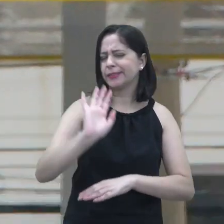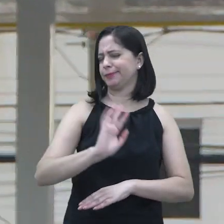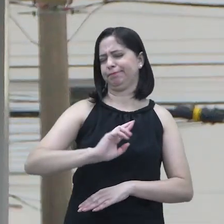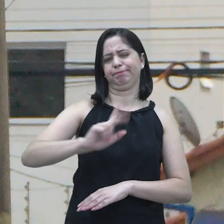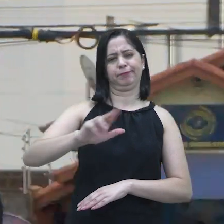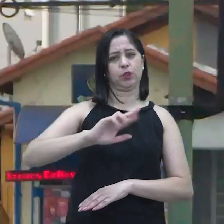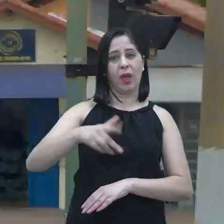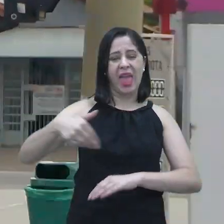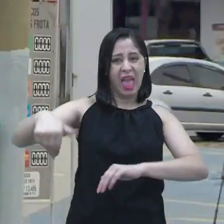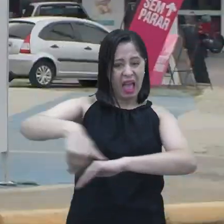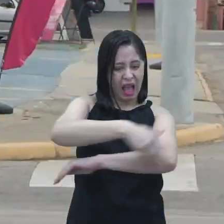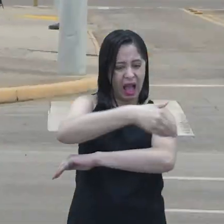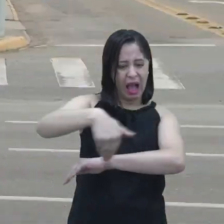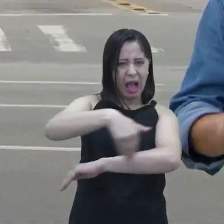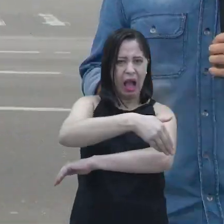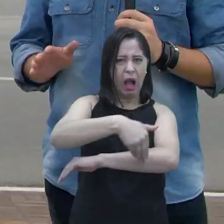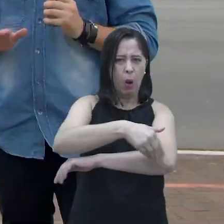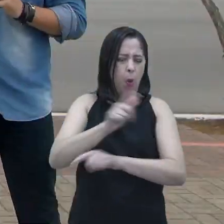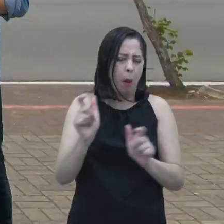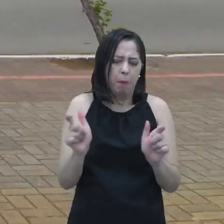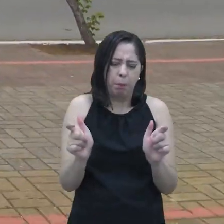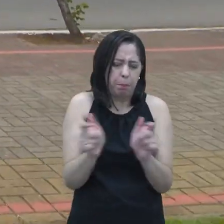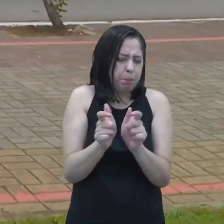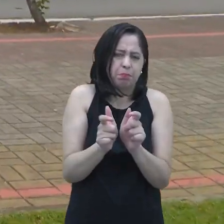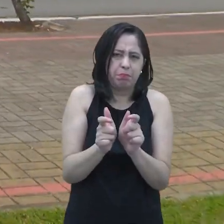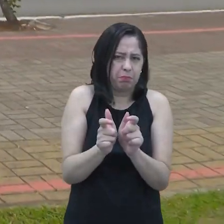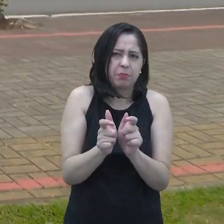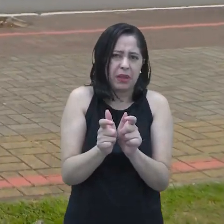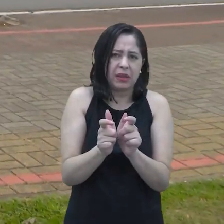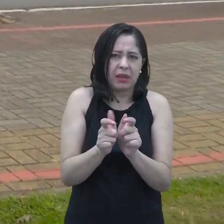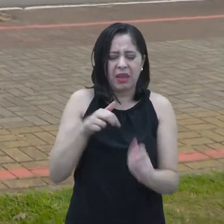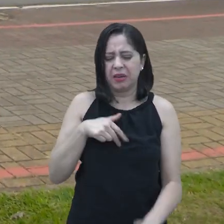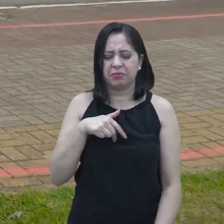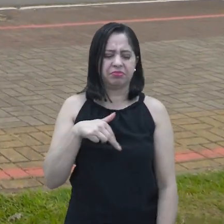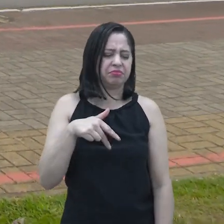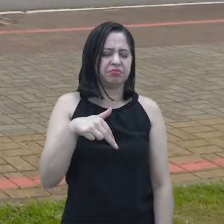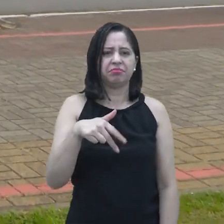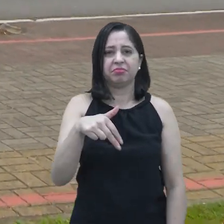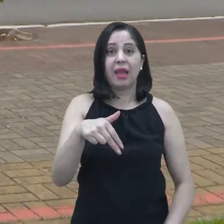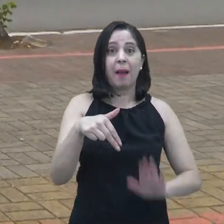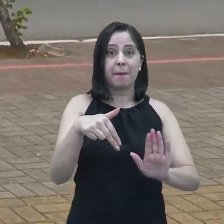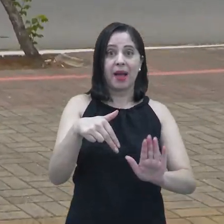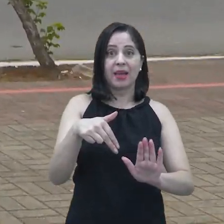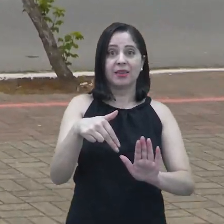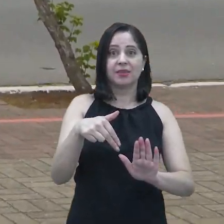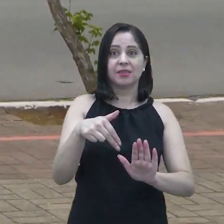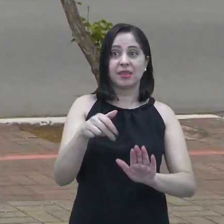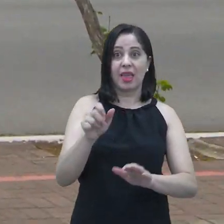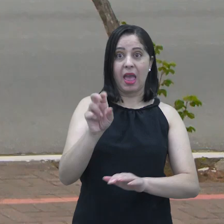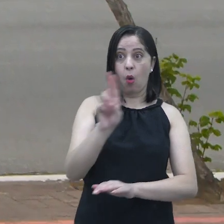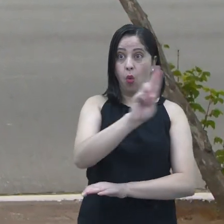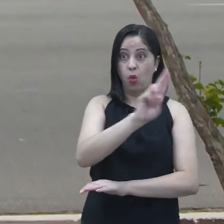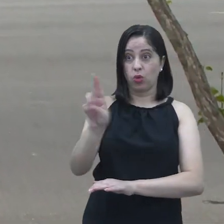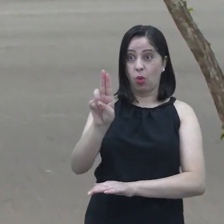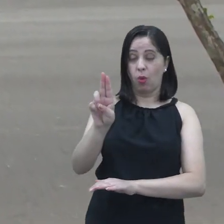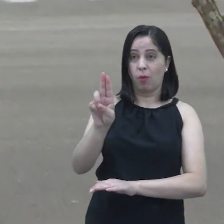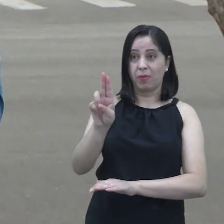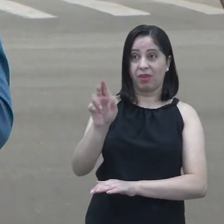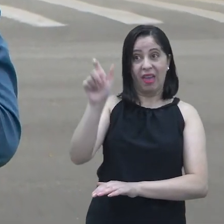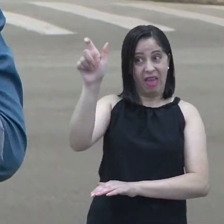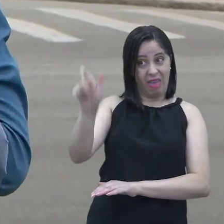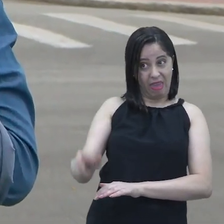cidade. E a rua também é pequena, não dá tempo de pensar em muita coisa quando está passando por ali, não. Só que a pessoa que recebe a